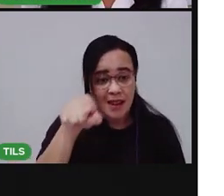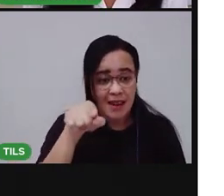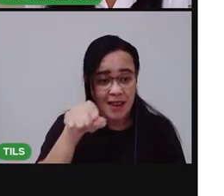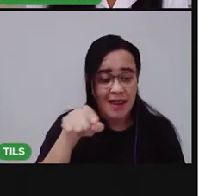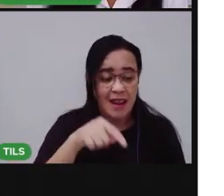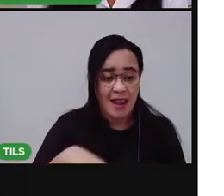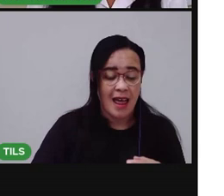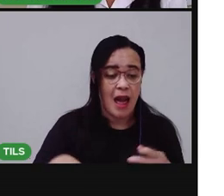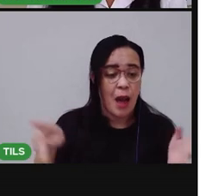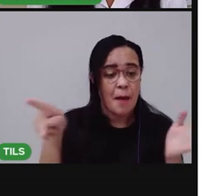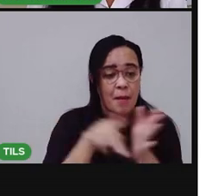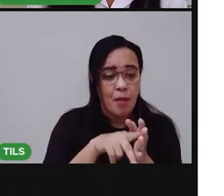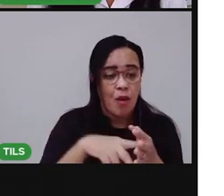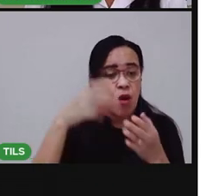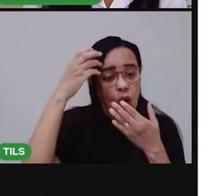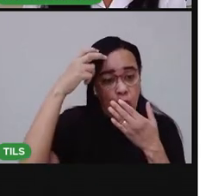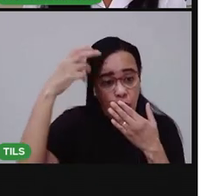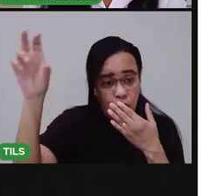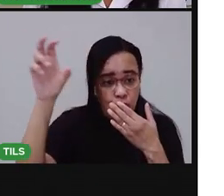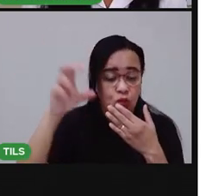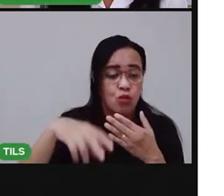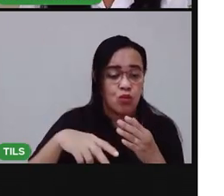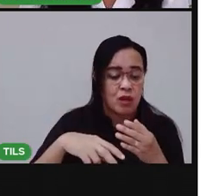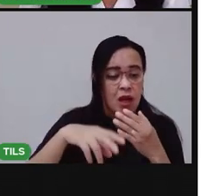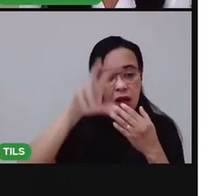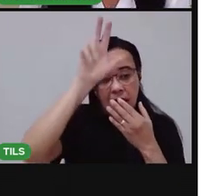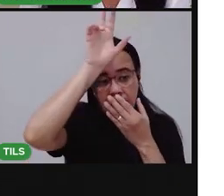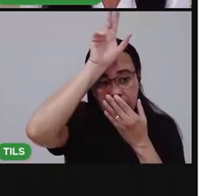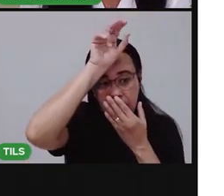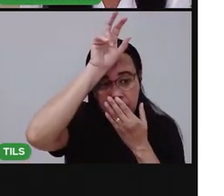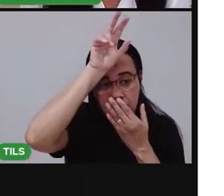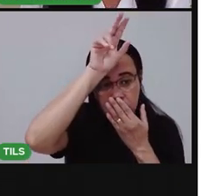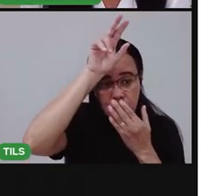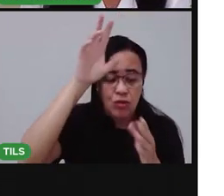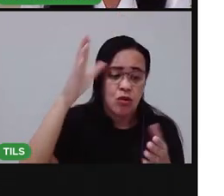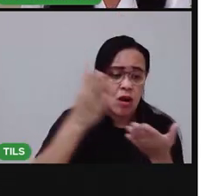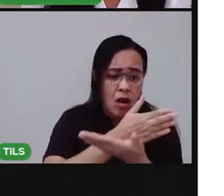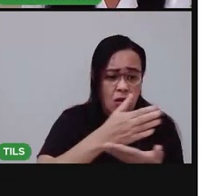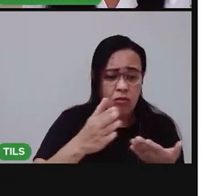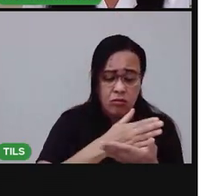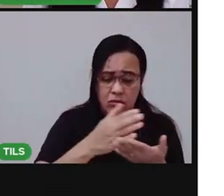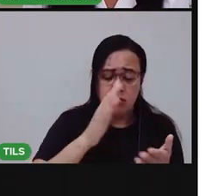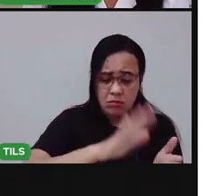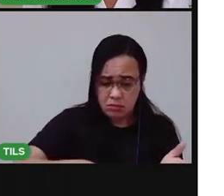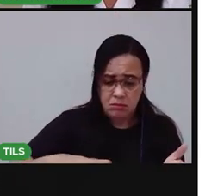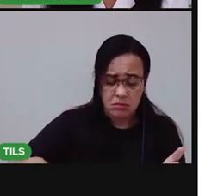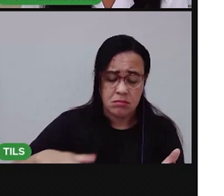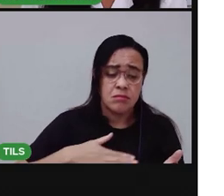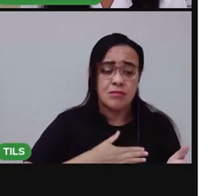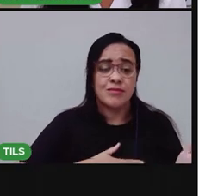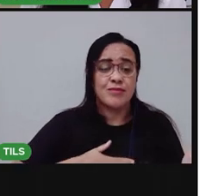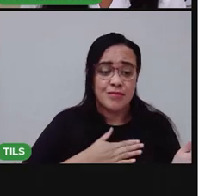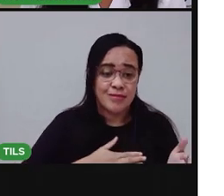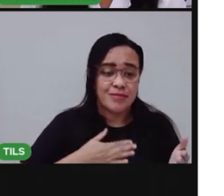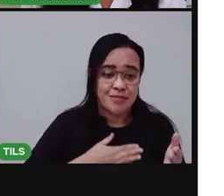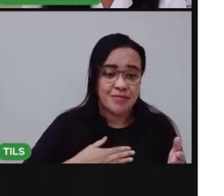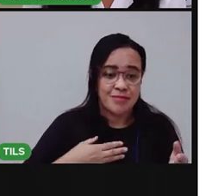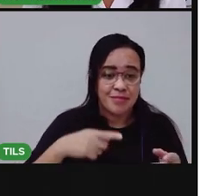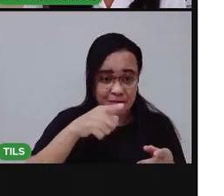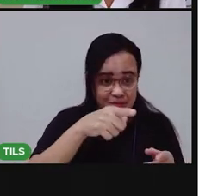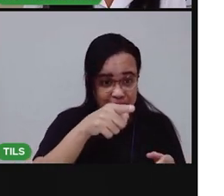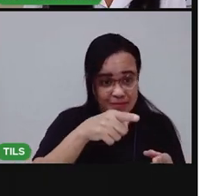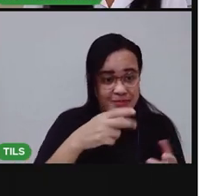brincarem de corrida de saco. É uma brincadeira muito divertida e prazerosa.